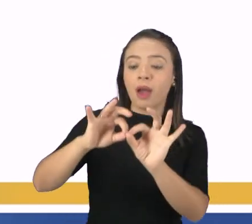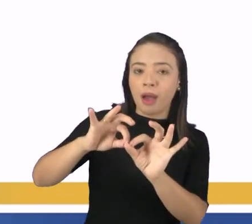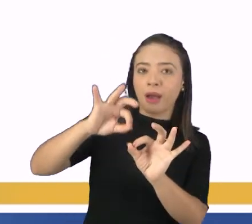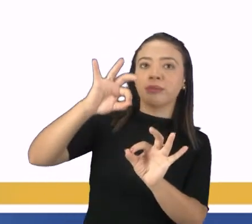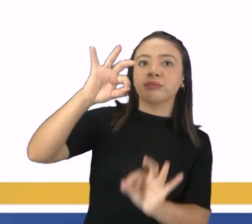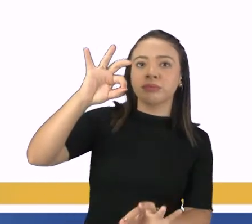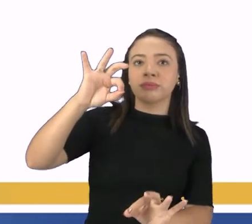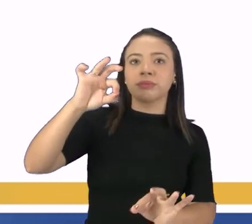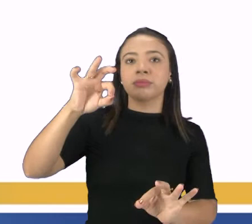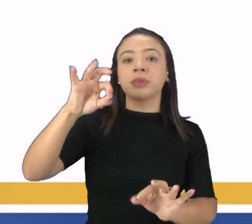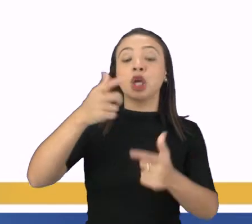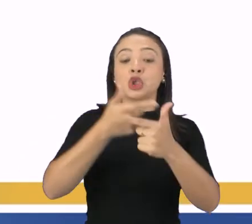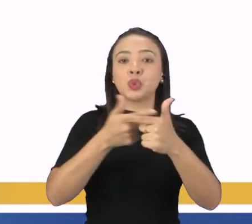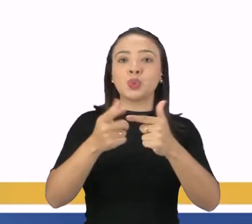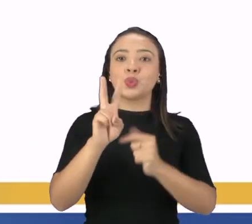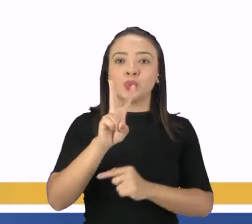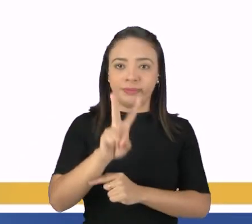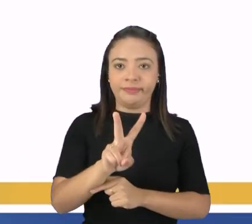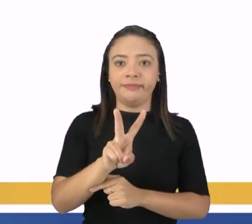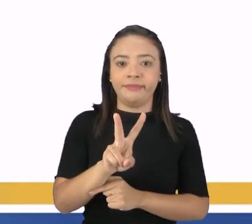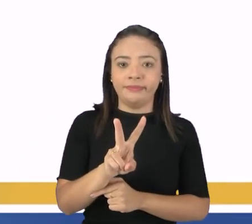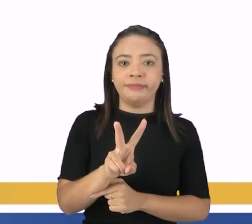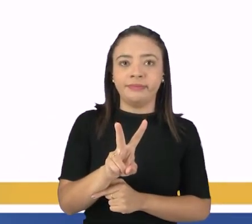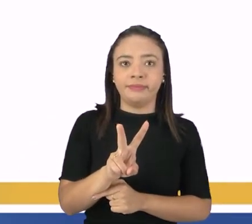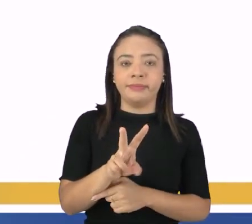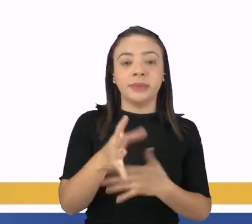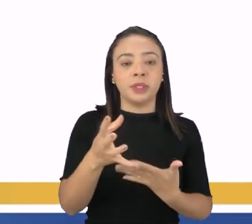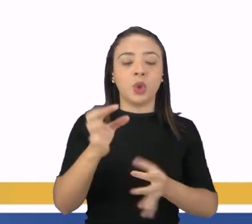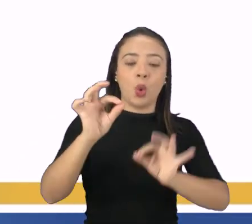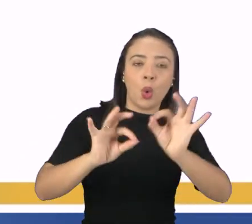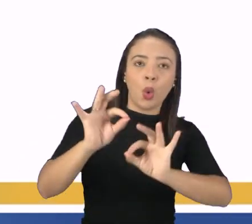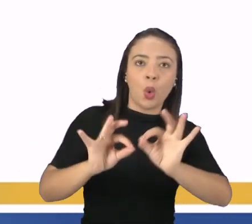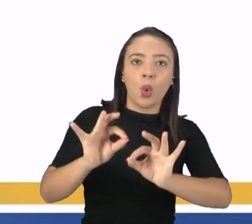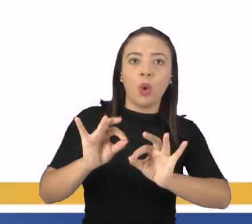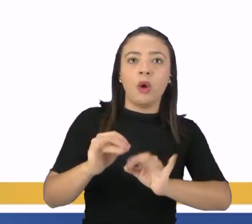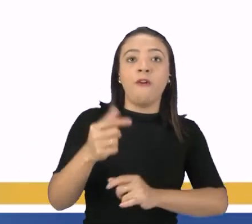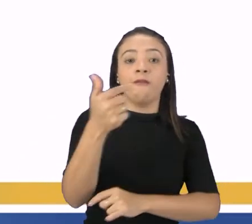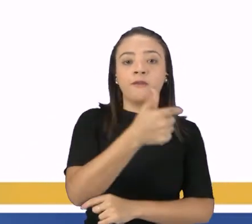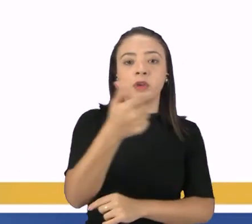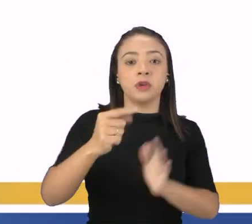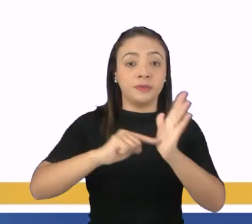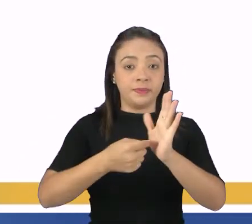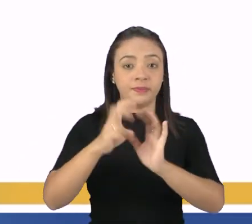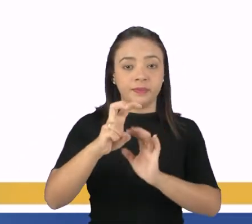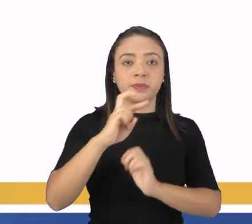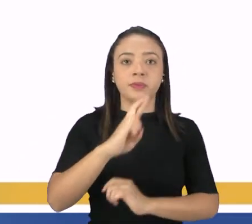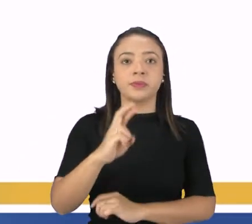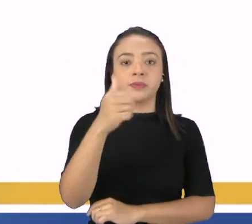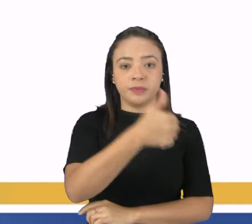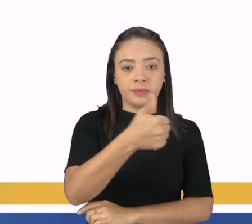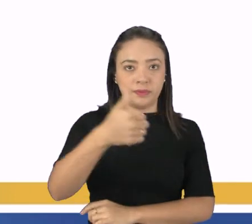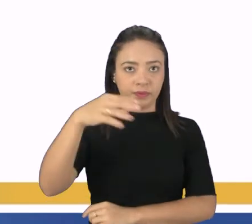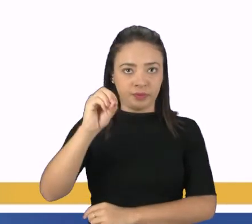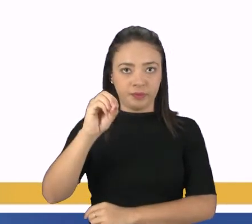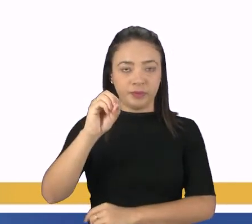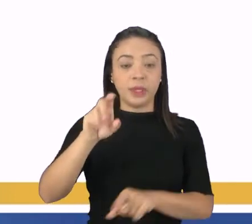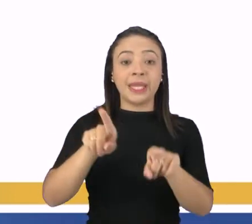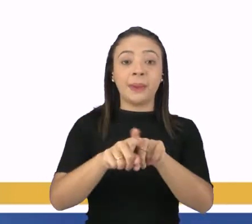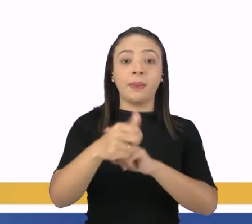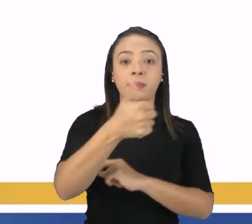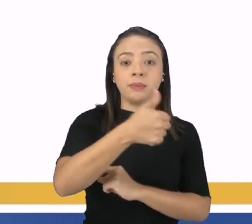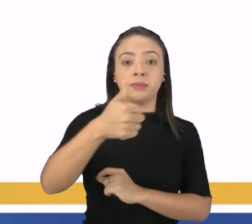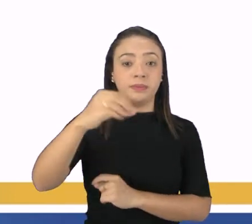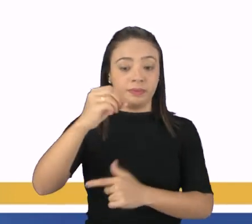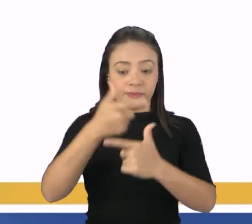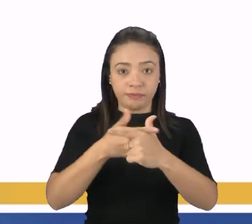L aí, dividido para 2. Então, fazendo 22 vezes 5, temos 110. E 110 dividido